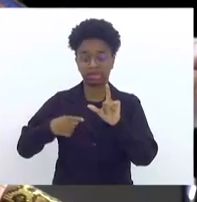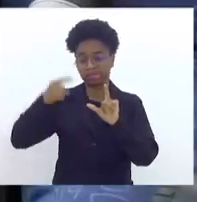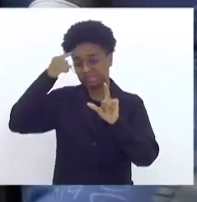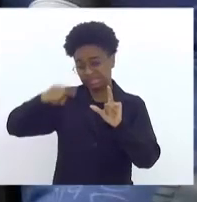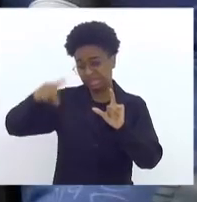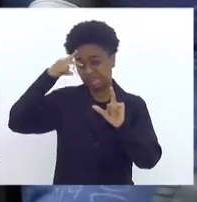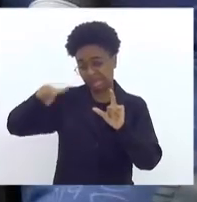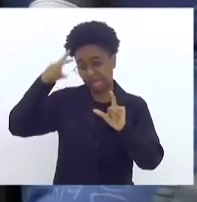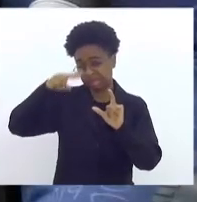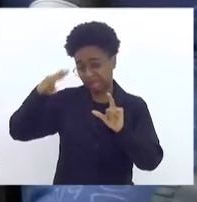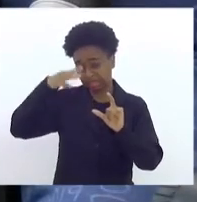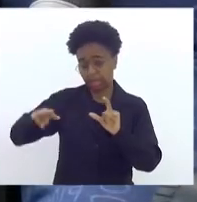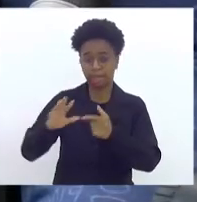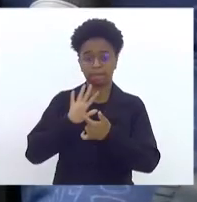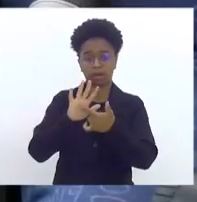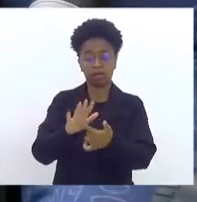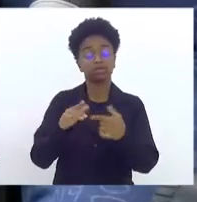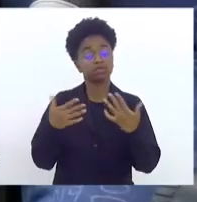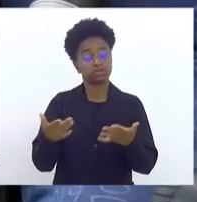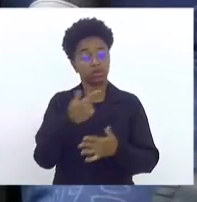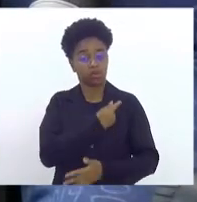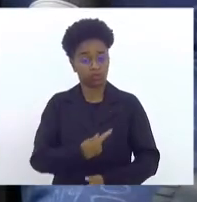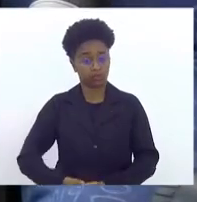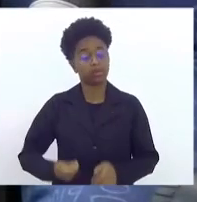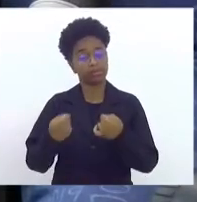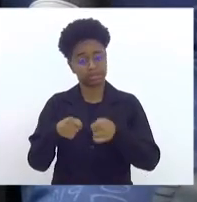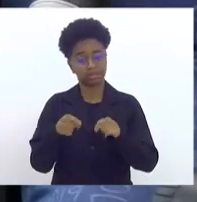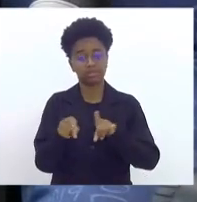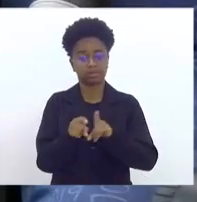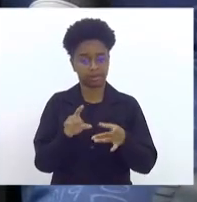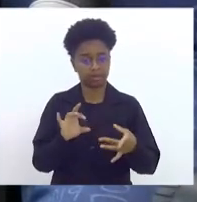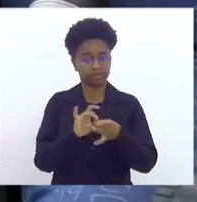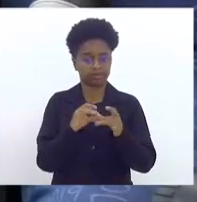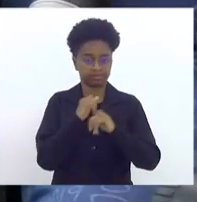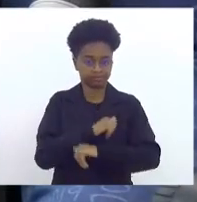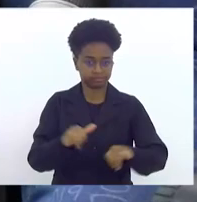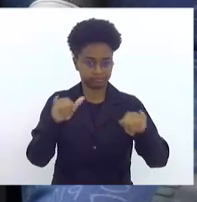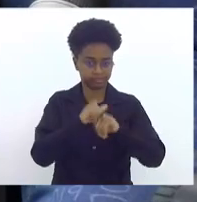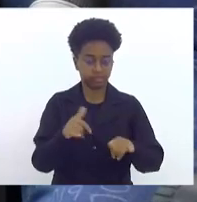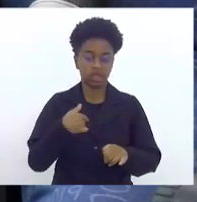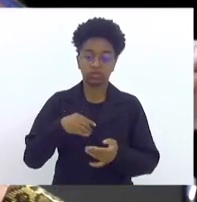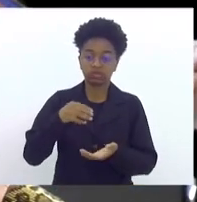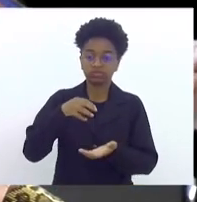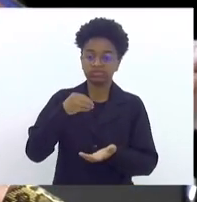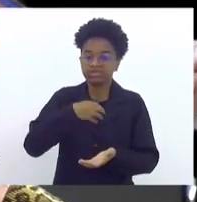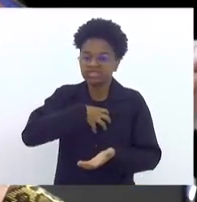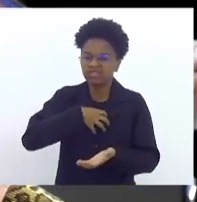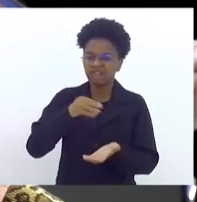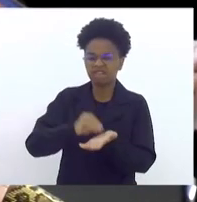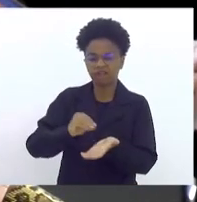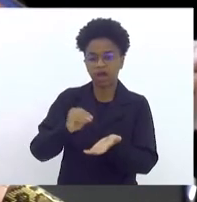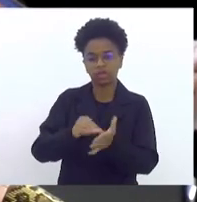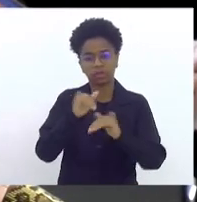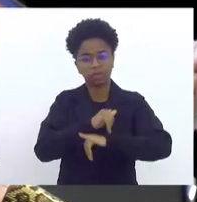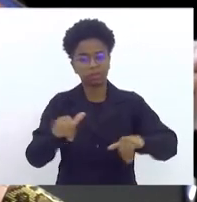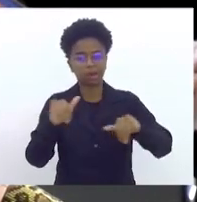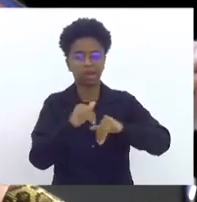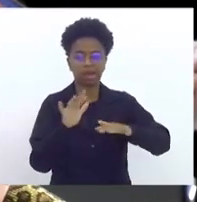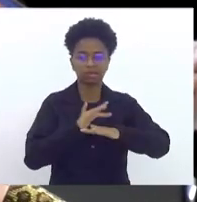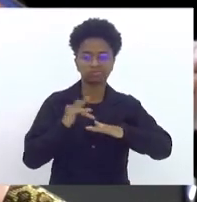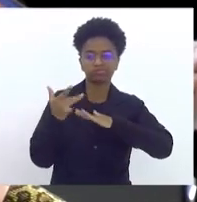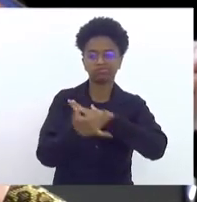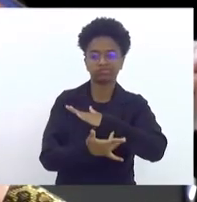você então o governo também poderia estar ali eu sinto falta dessa propaganda nas redes de modo mais intenso